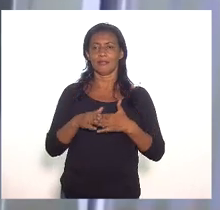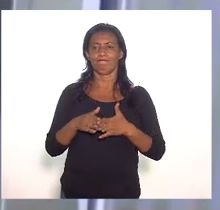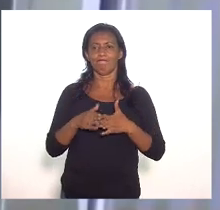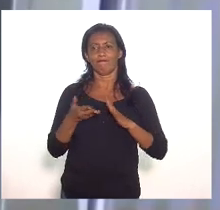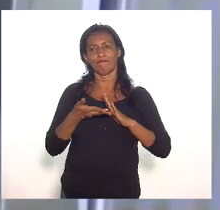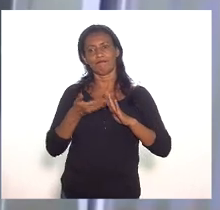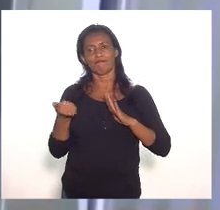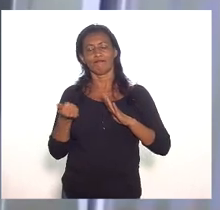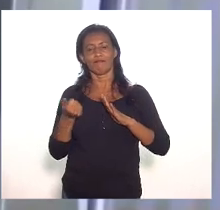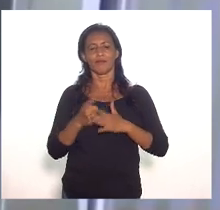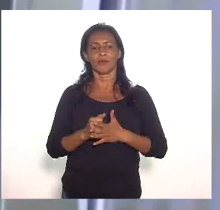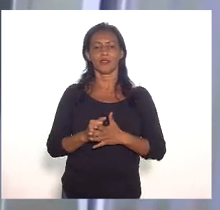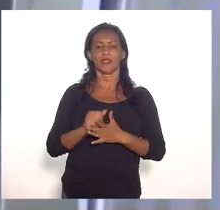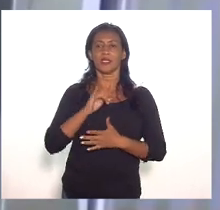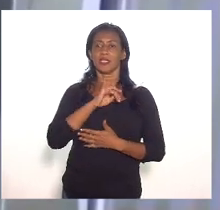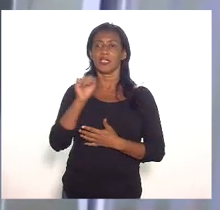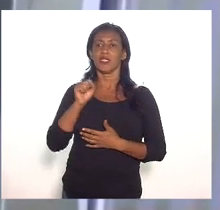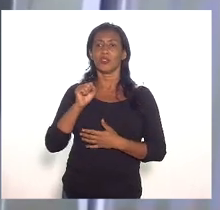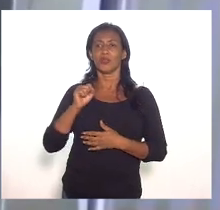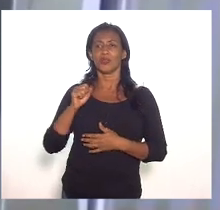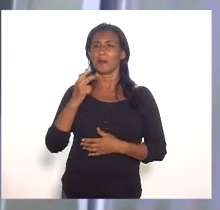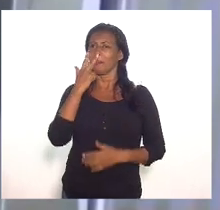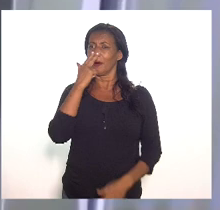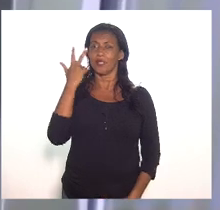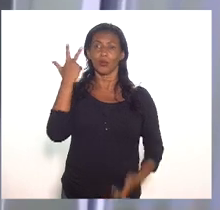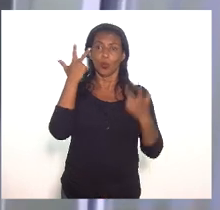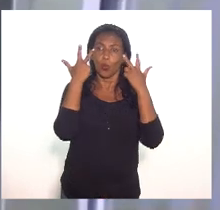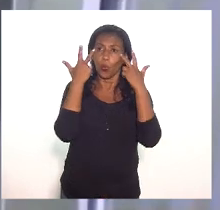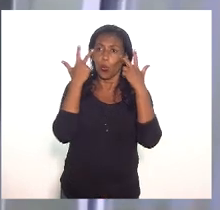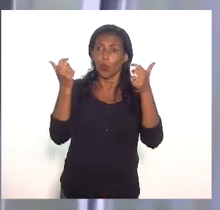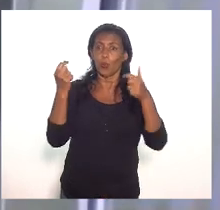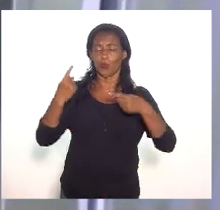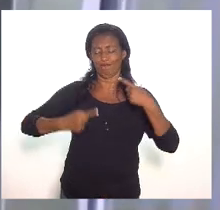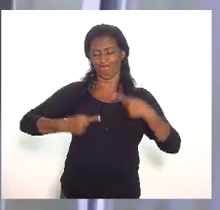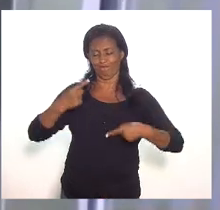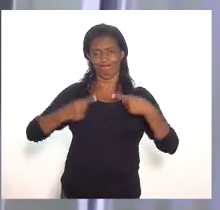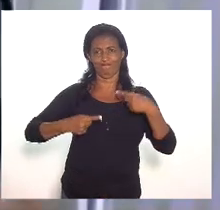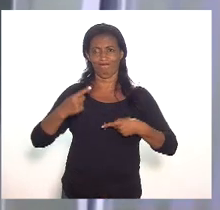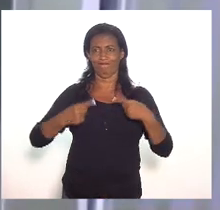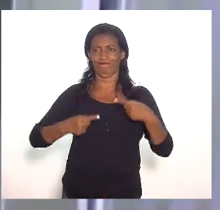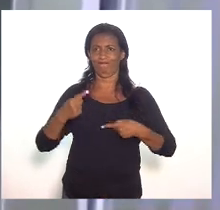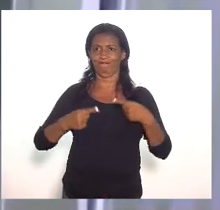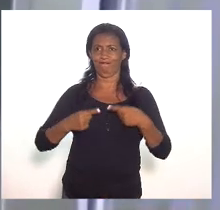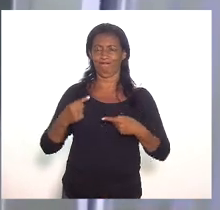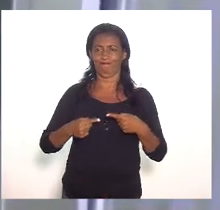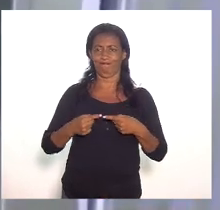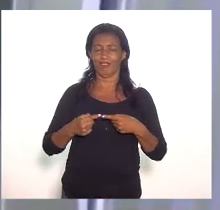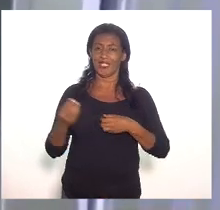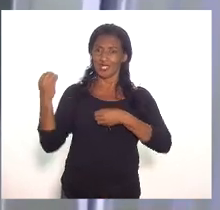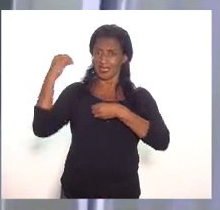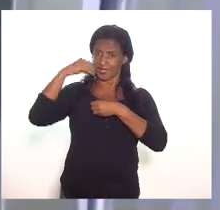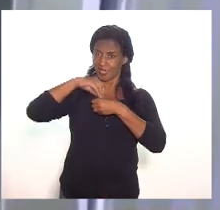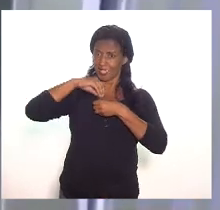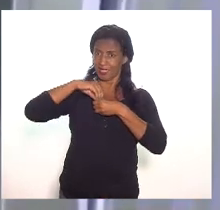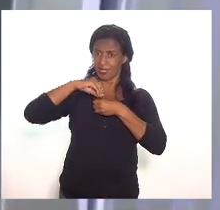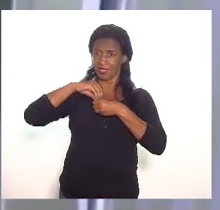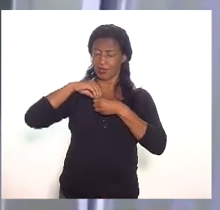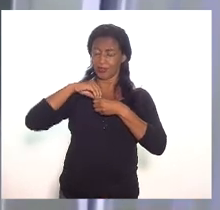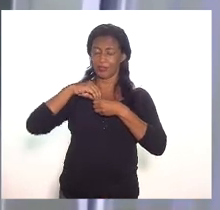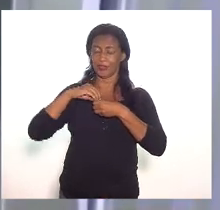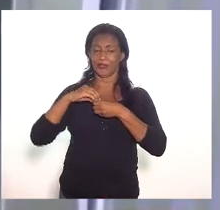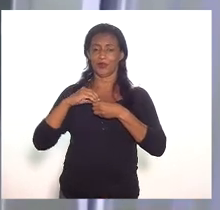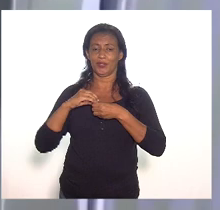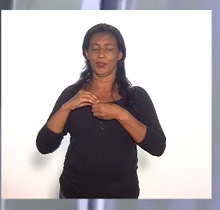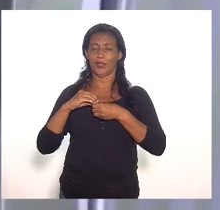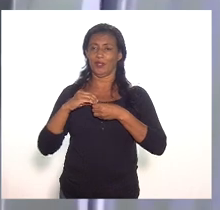isso, que ainda é muito comum no debate político e até na literatura acadêmica, essa